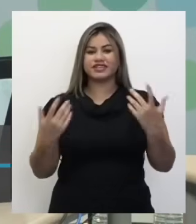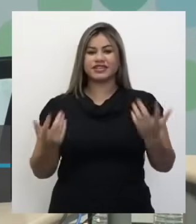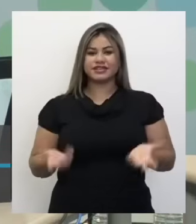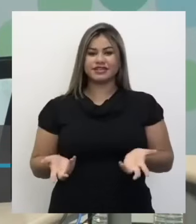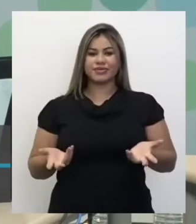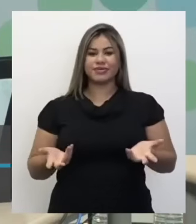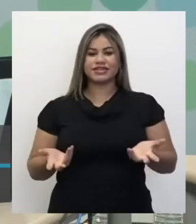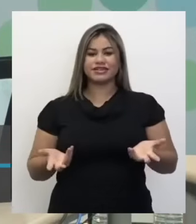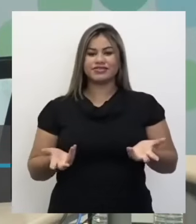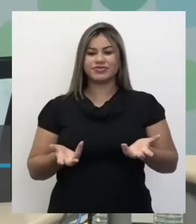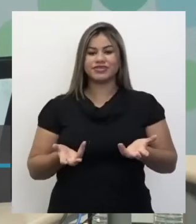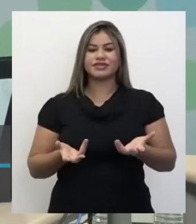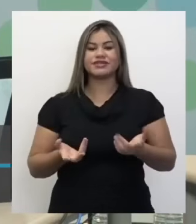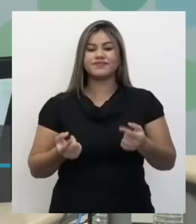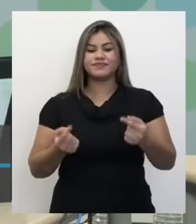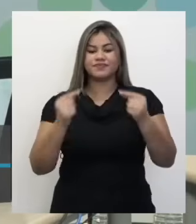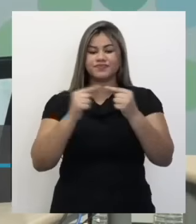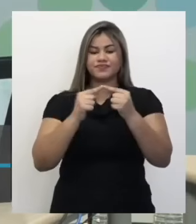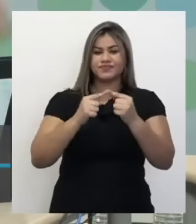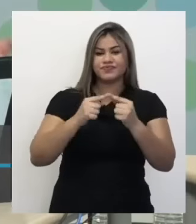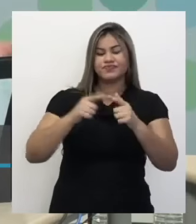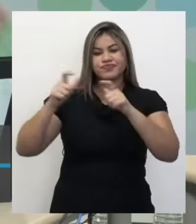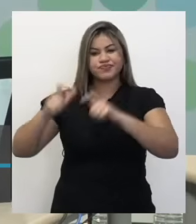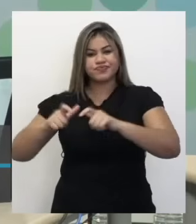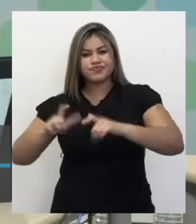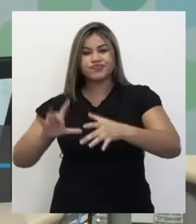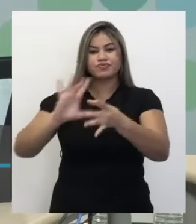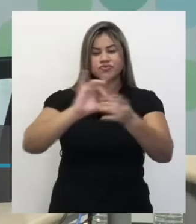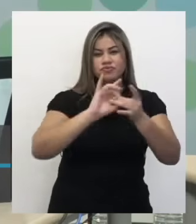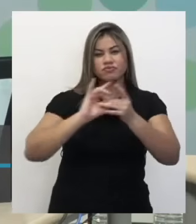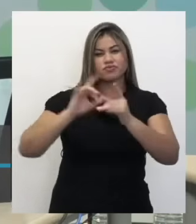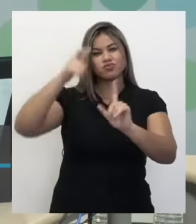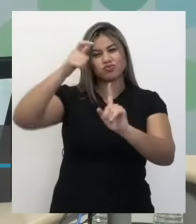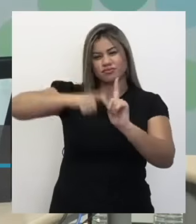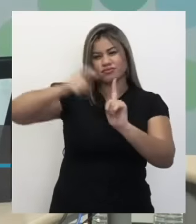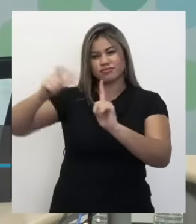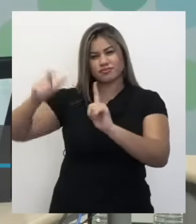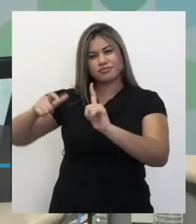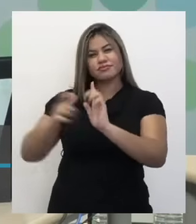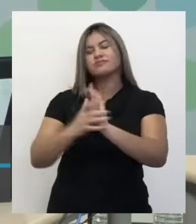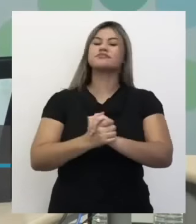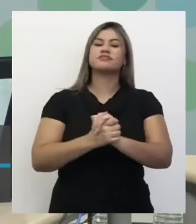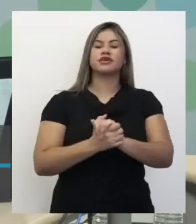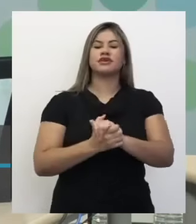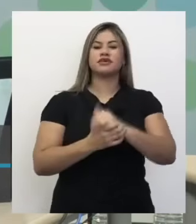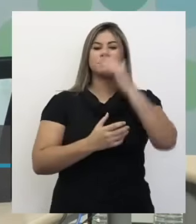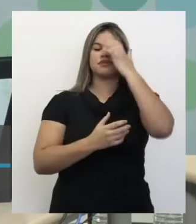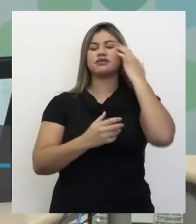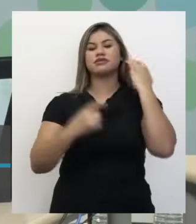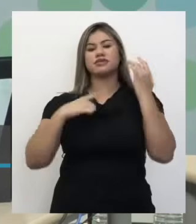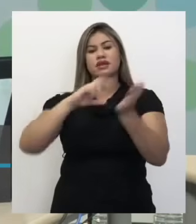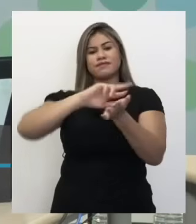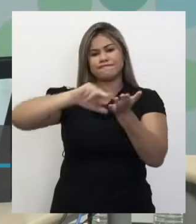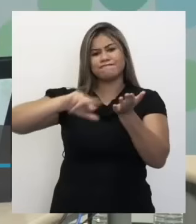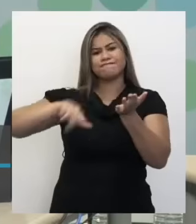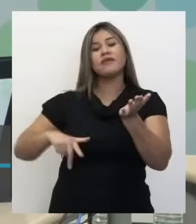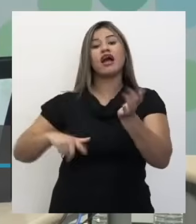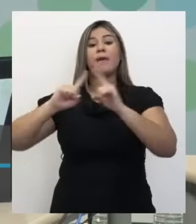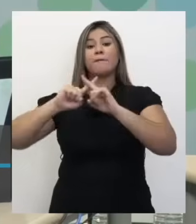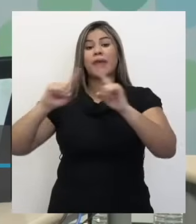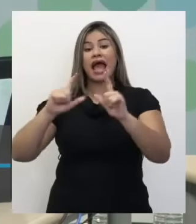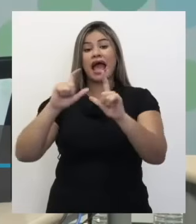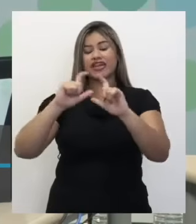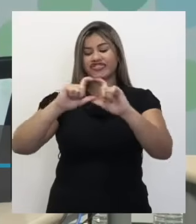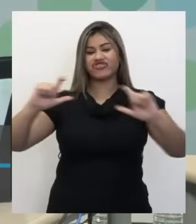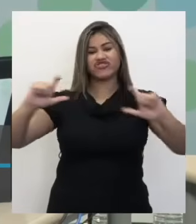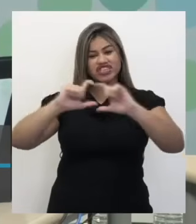tem uma sequência temporal, espaço, entrelaçamento de personagens, várias características aí. A tirinha, ela é bem curtinha,